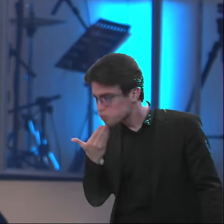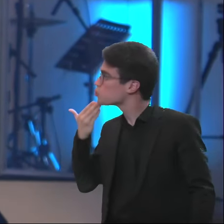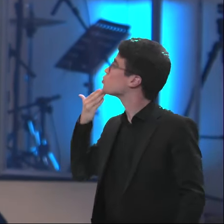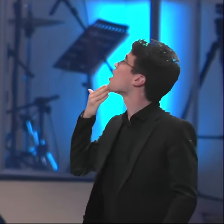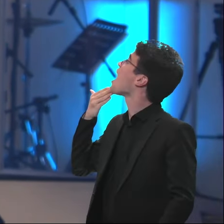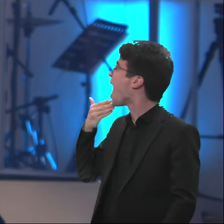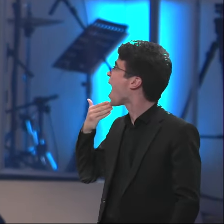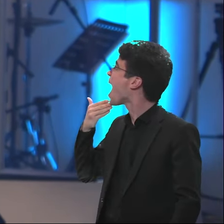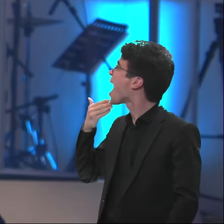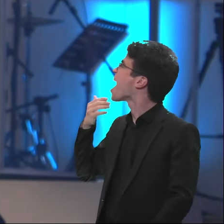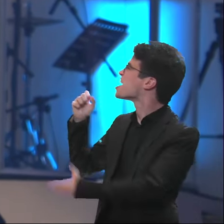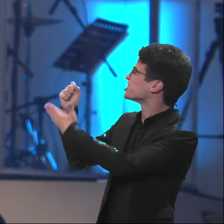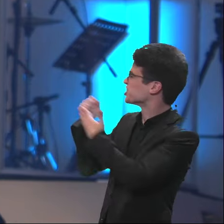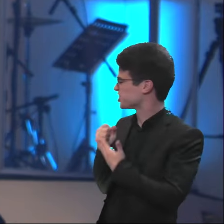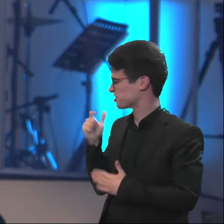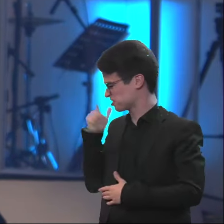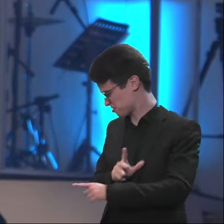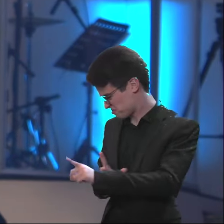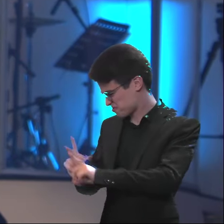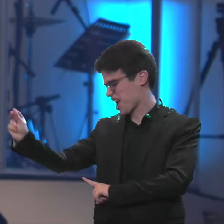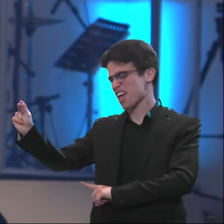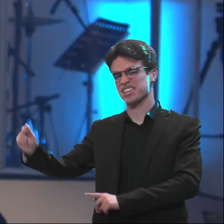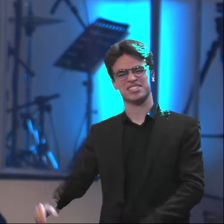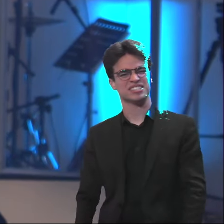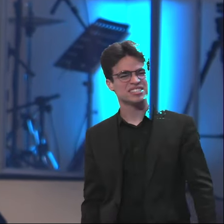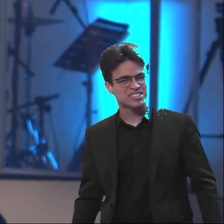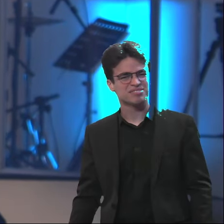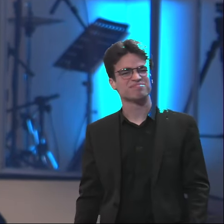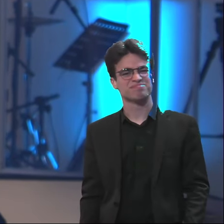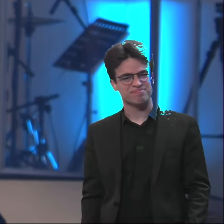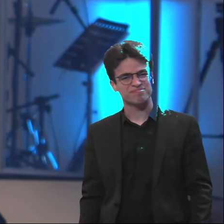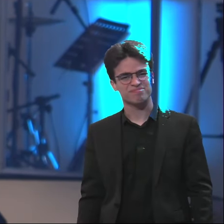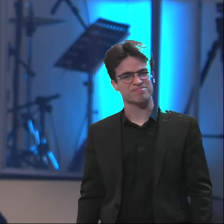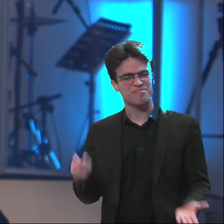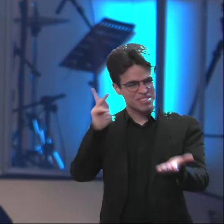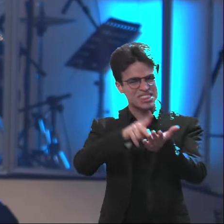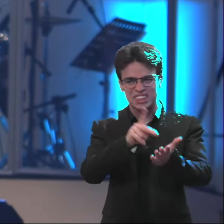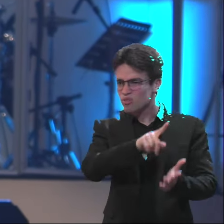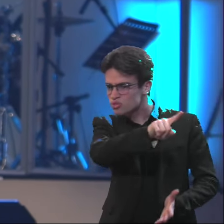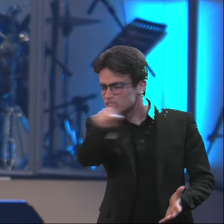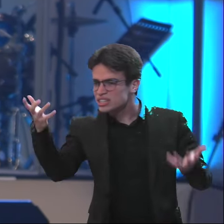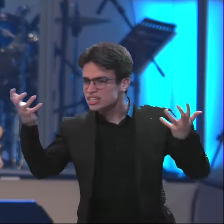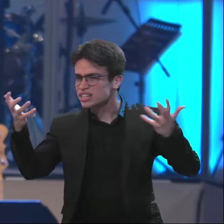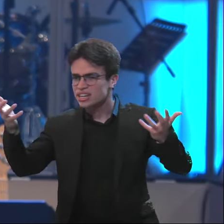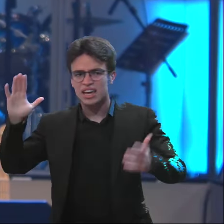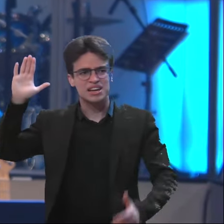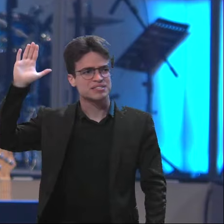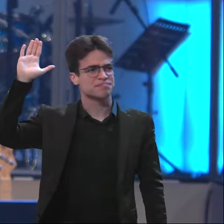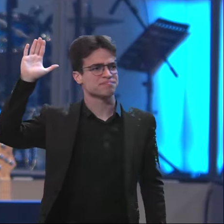E venceu a guerra invisível. Quantos querem vencer?